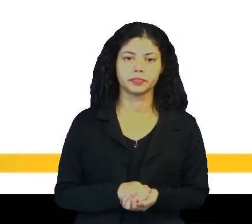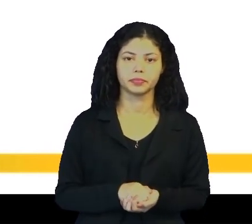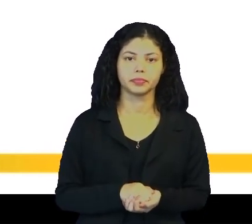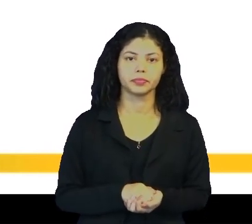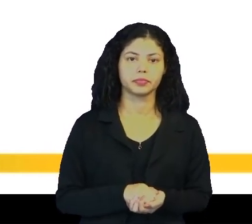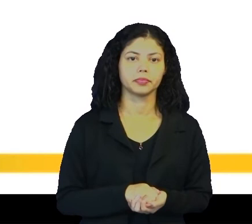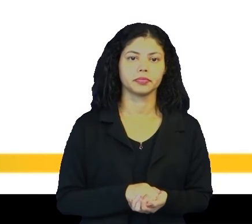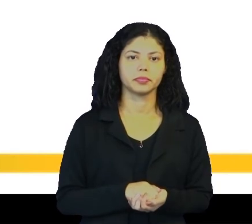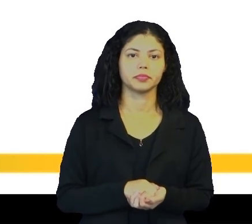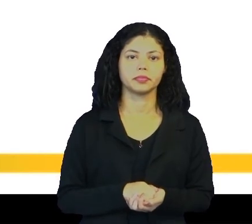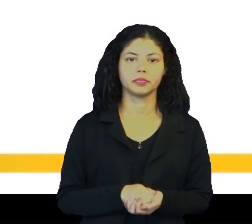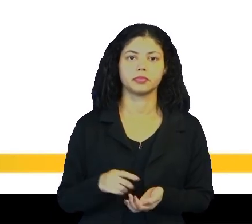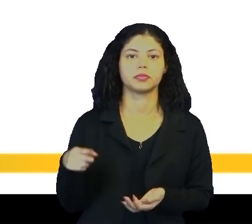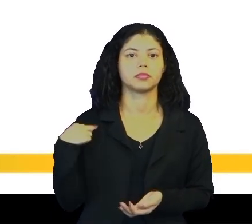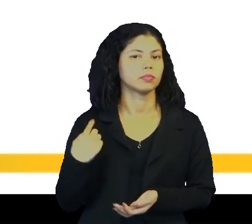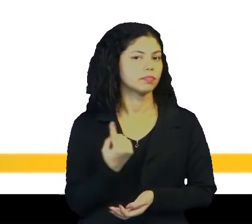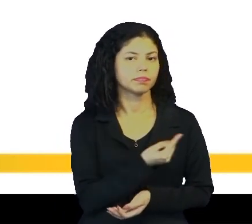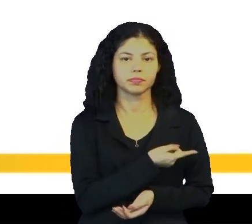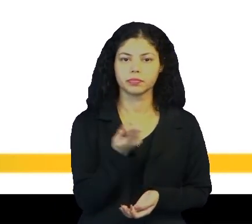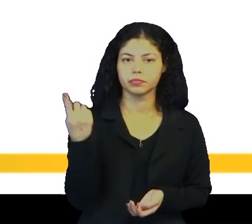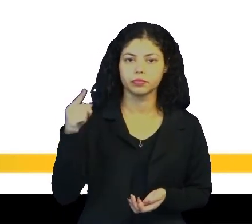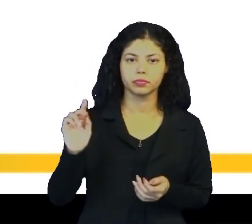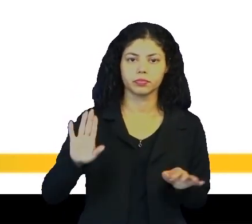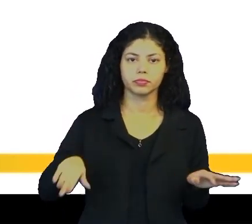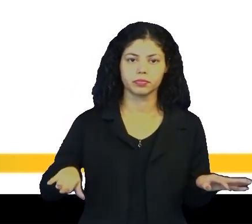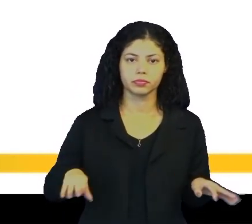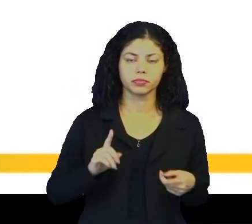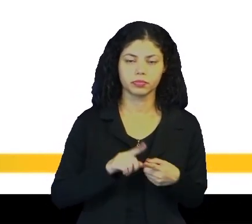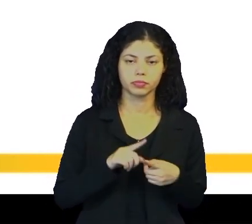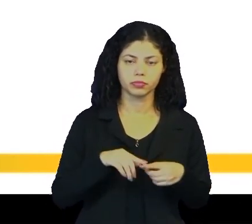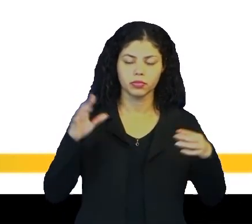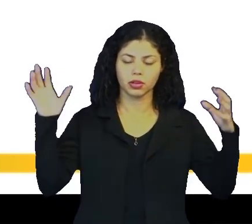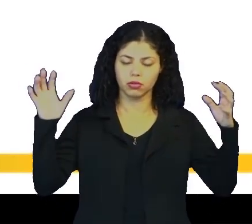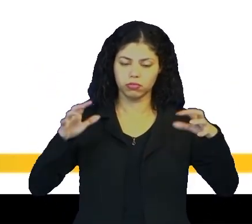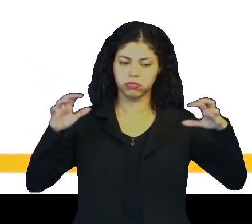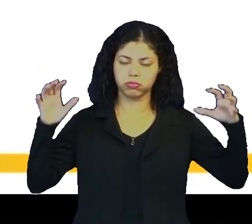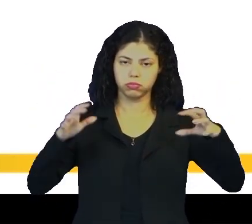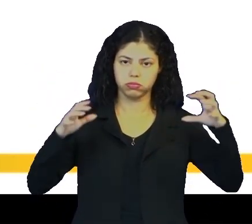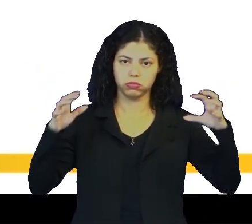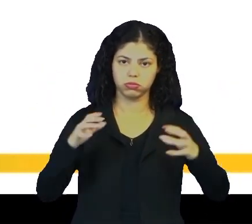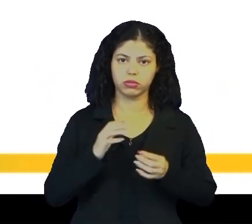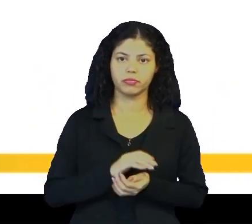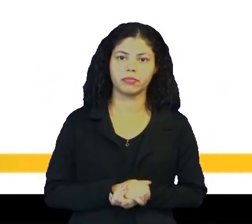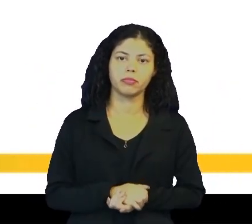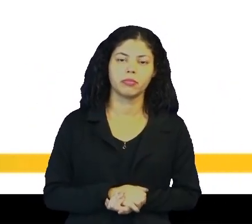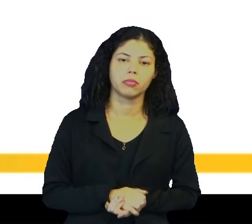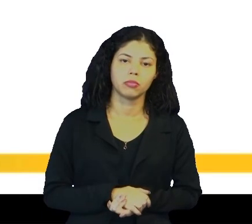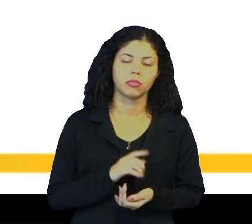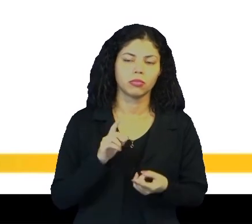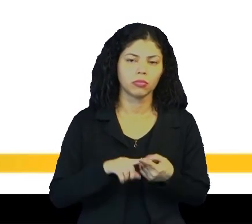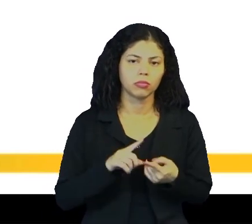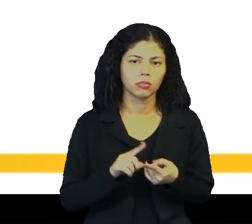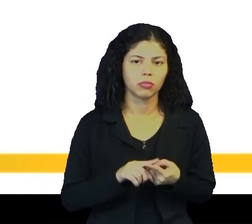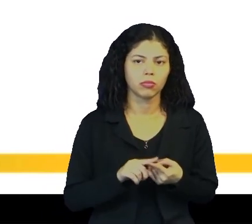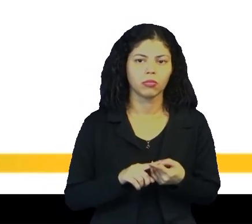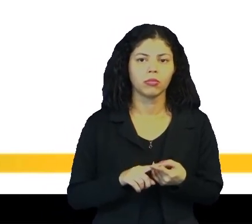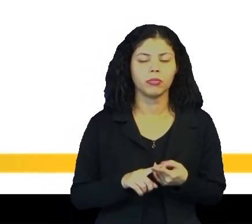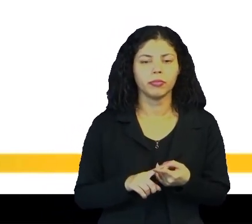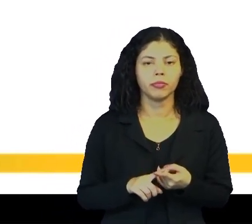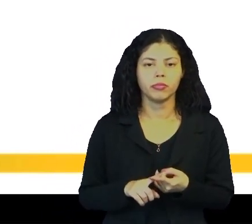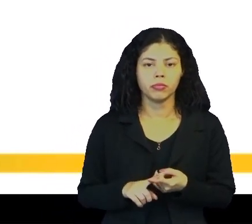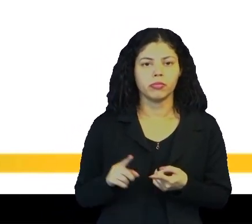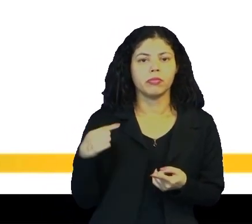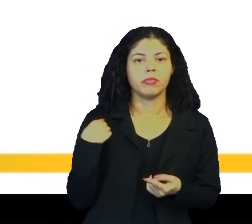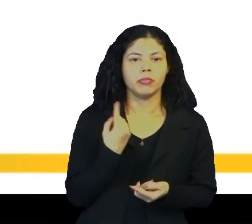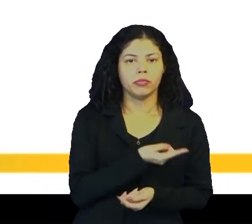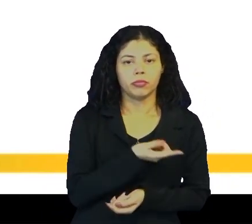was raining. Nós não fomos à praia porque estava chovendo, né? Nós temos aí um motivo pelo qual nós